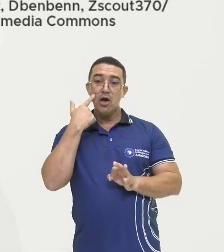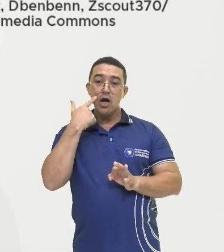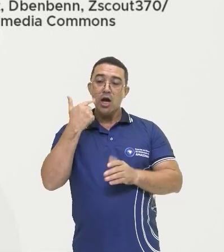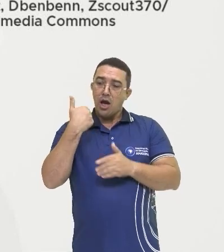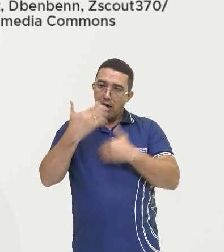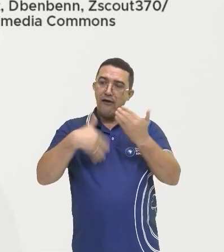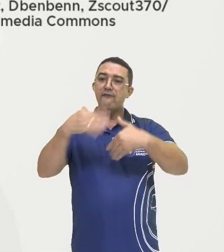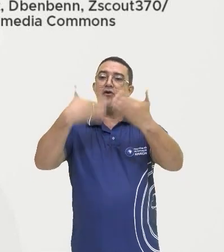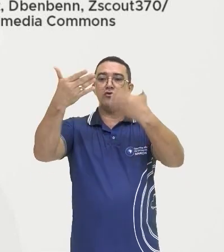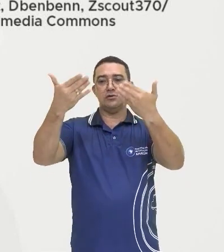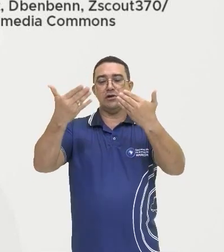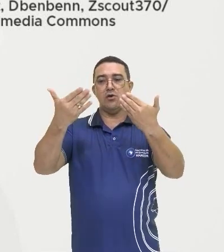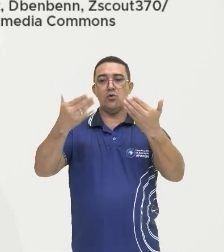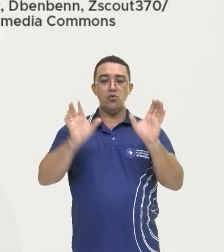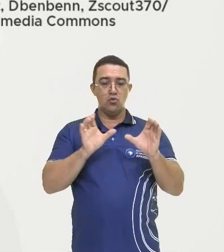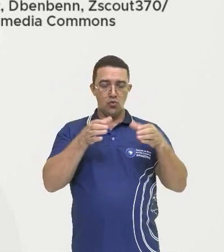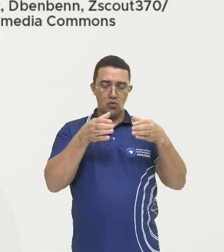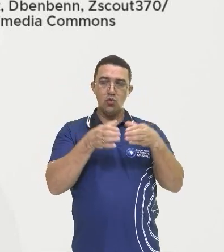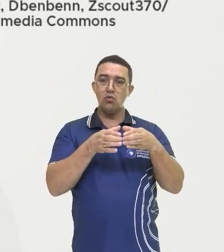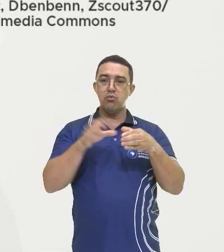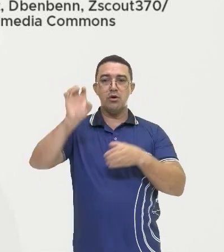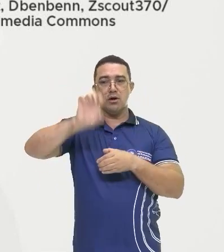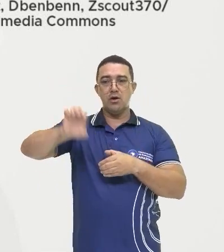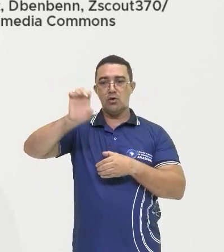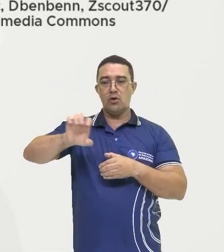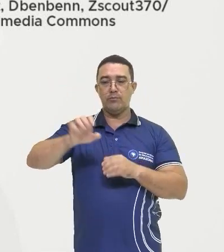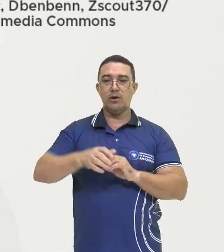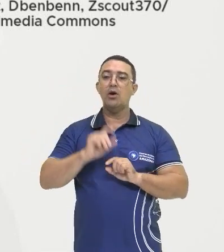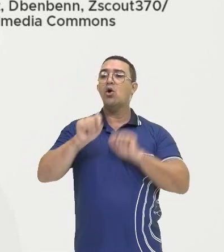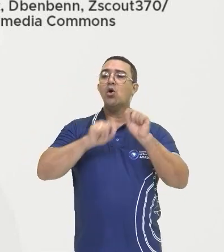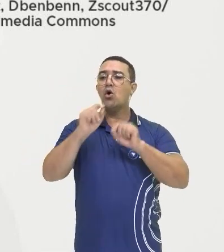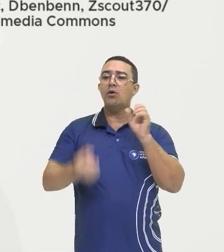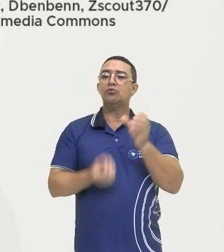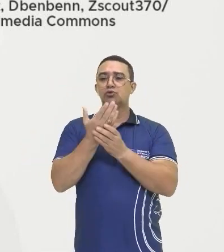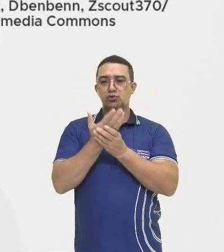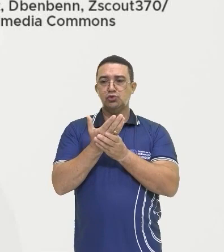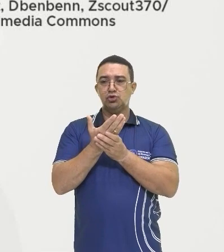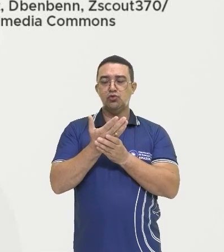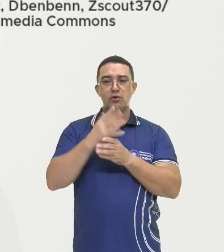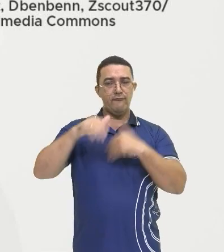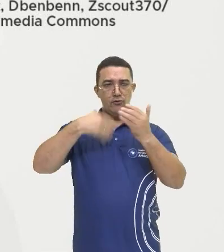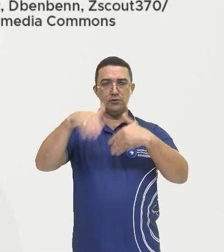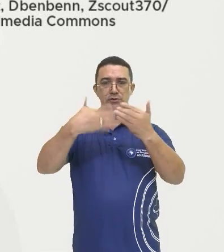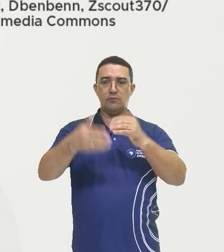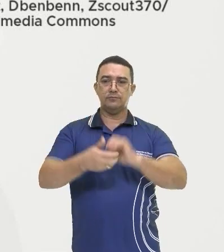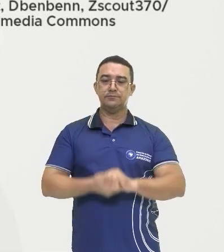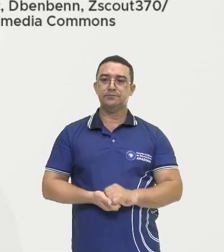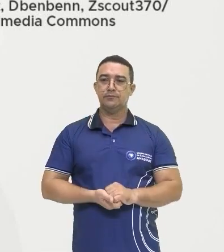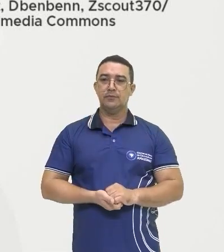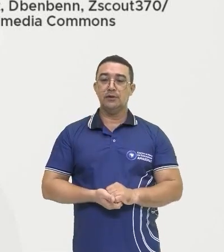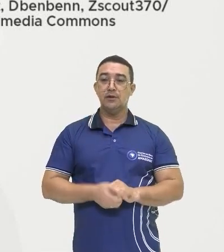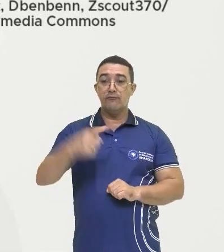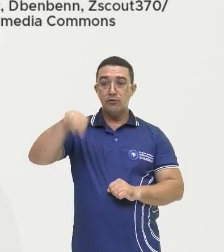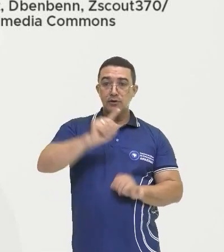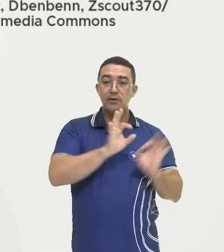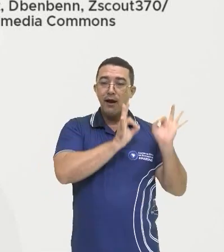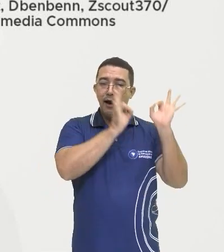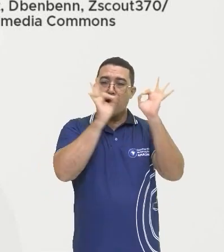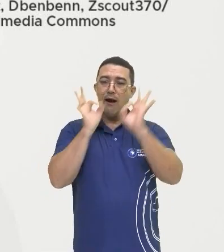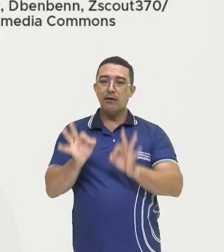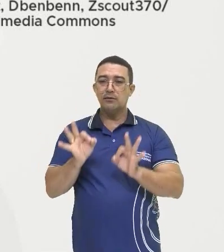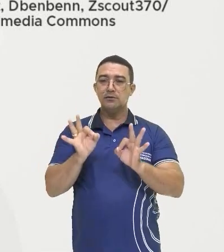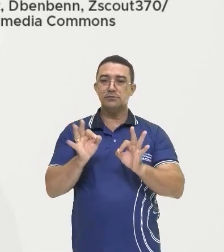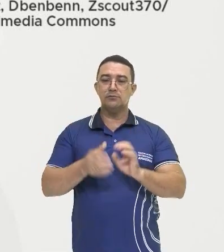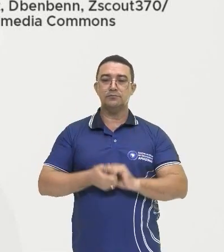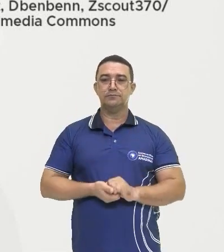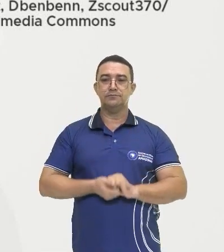a evolução do bloco europeu. Como é que se deu essa evolução, tá certo?